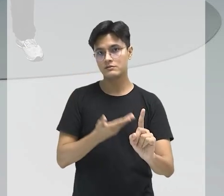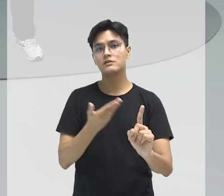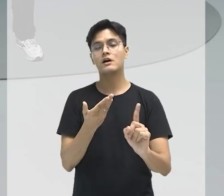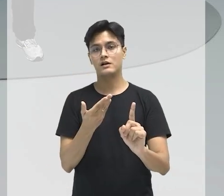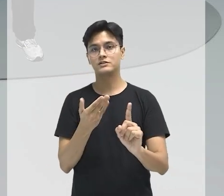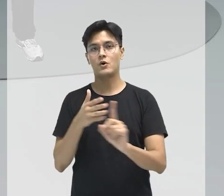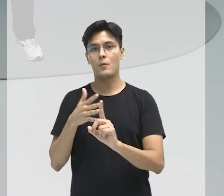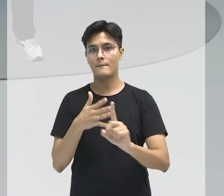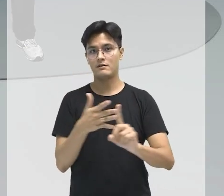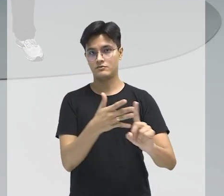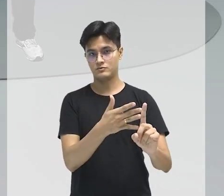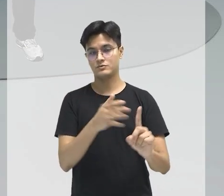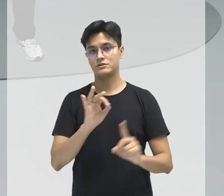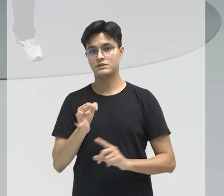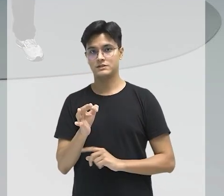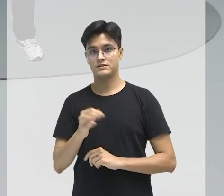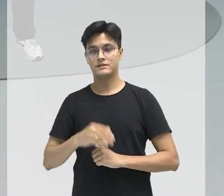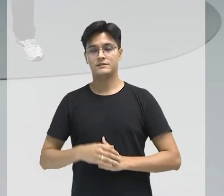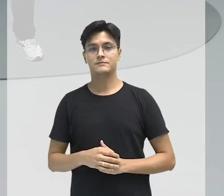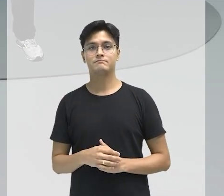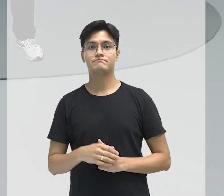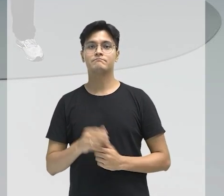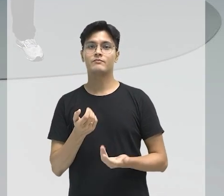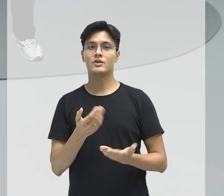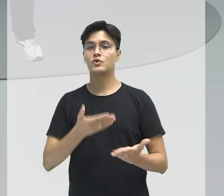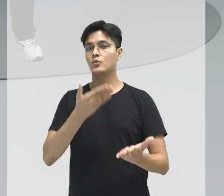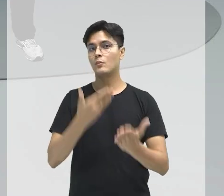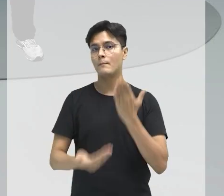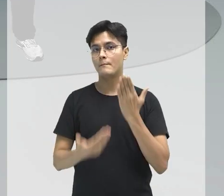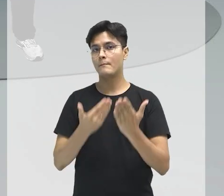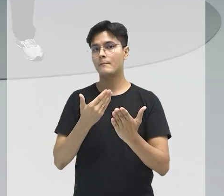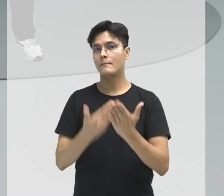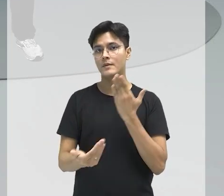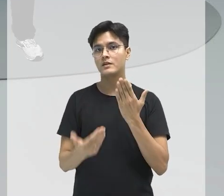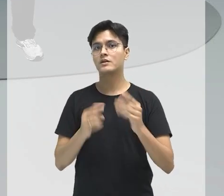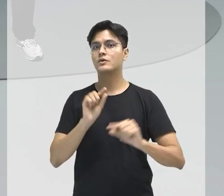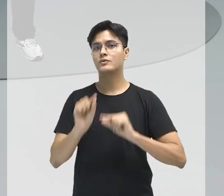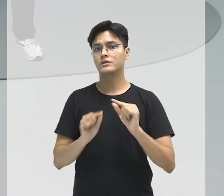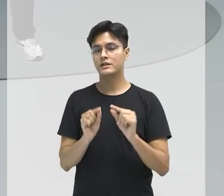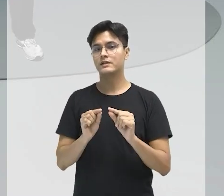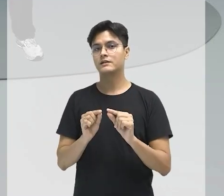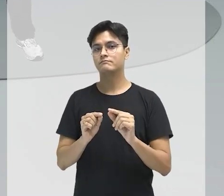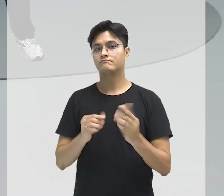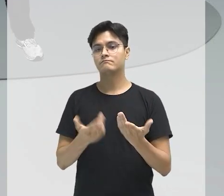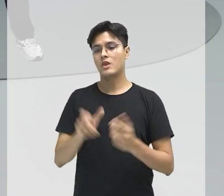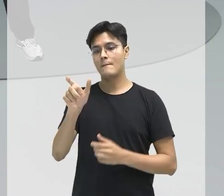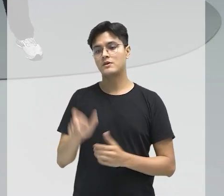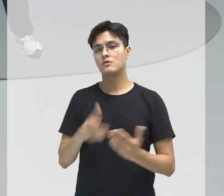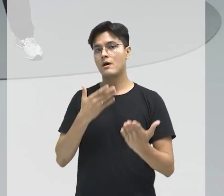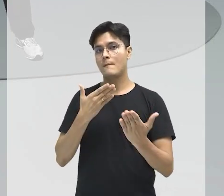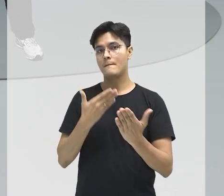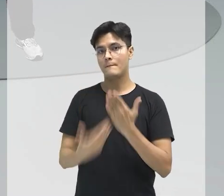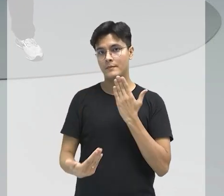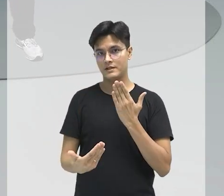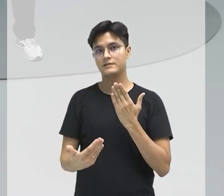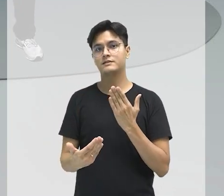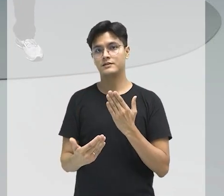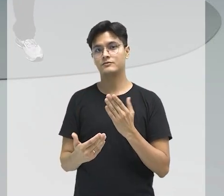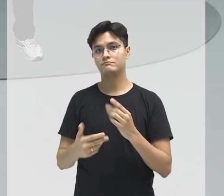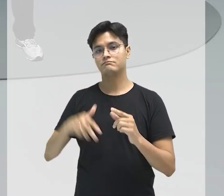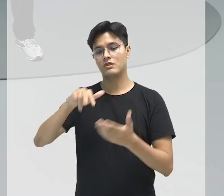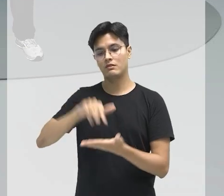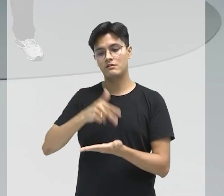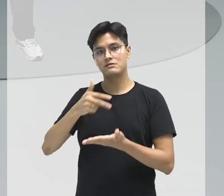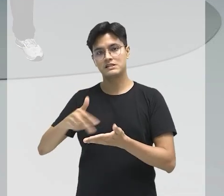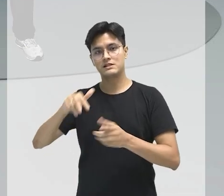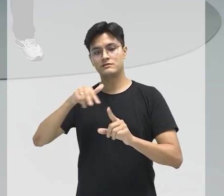do oponente. Perdeu, aí quem ganhou vai fazer o quê? Essa dança aí, que vai ser ao redor do seu oponente,